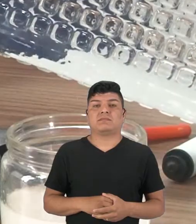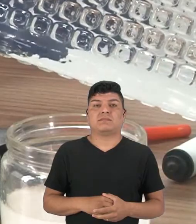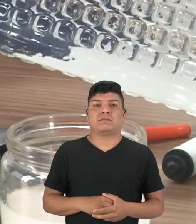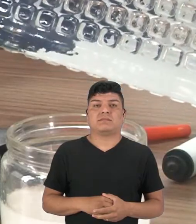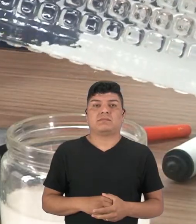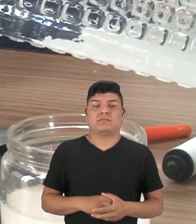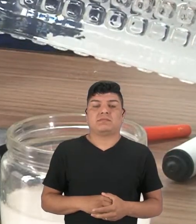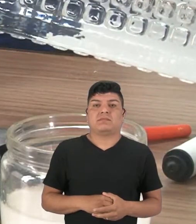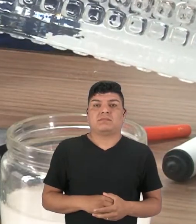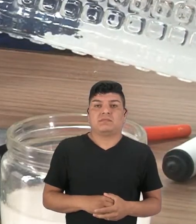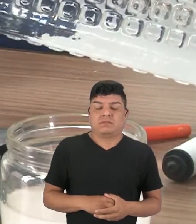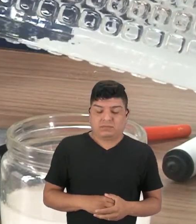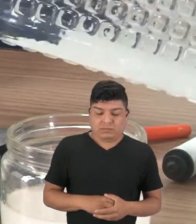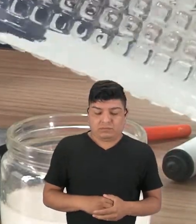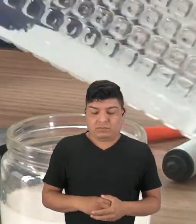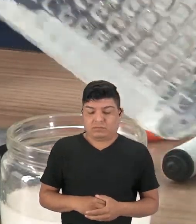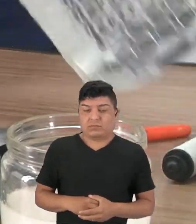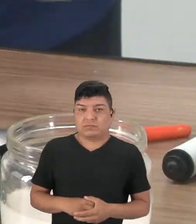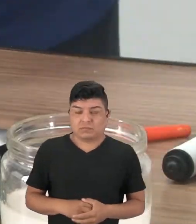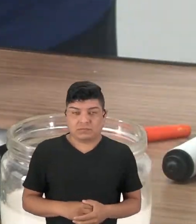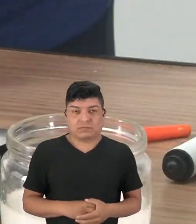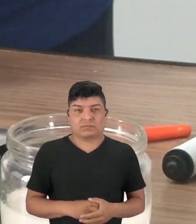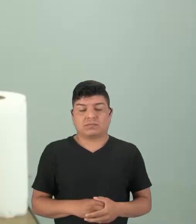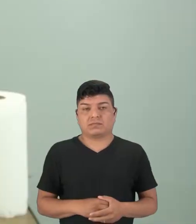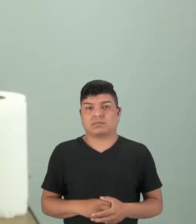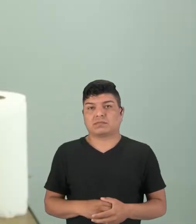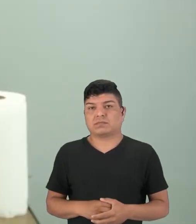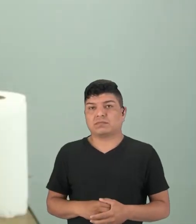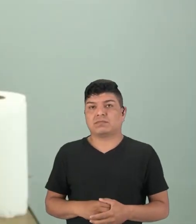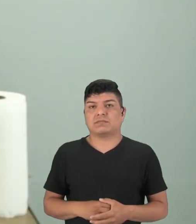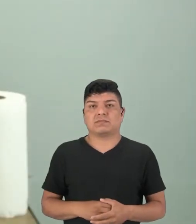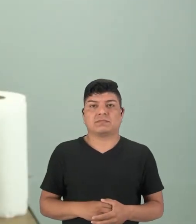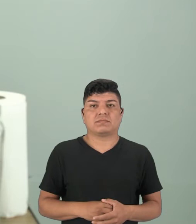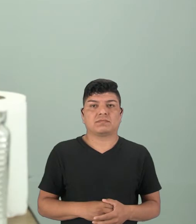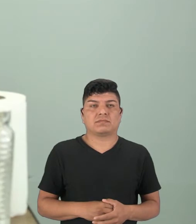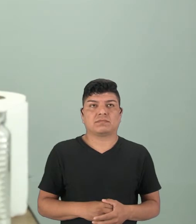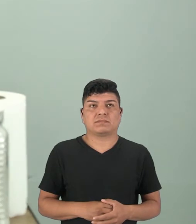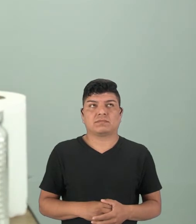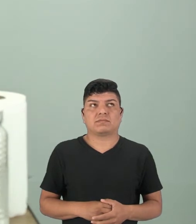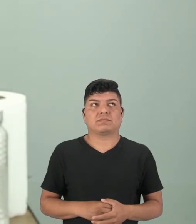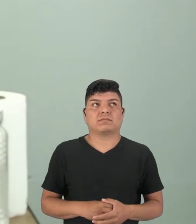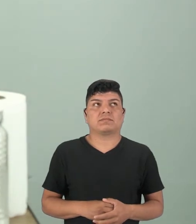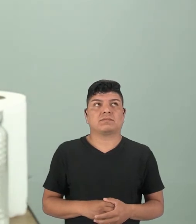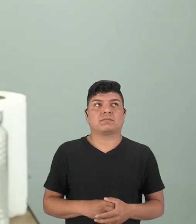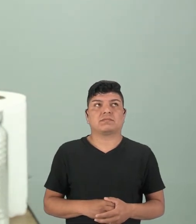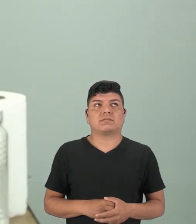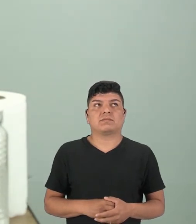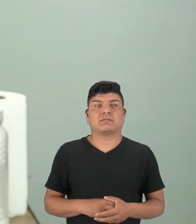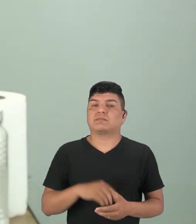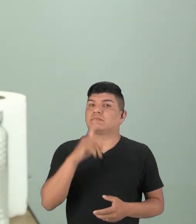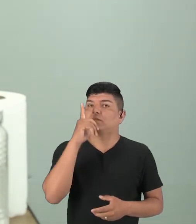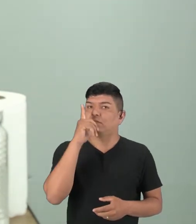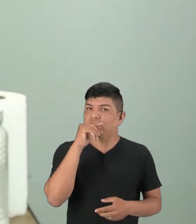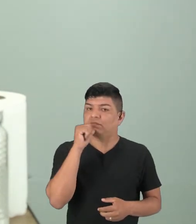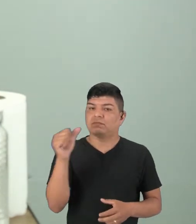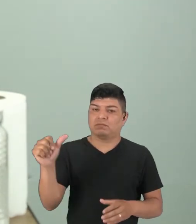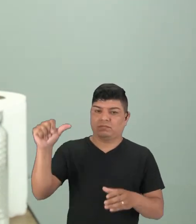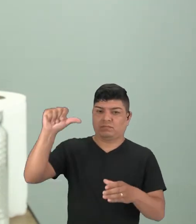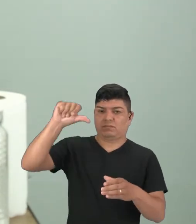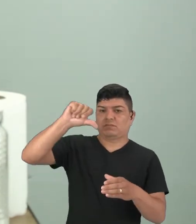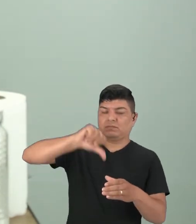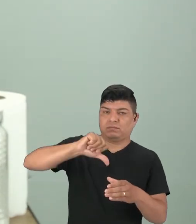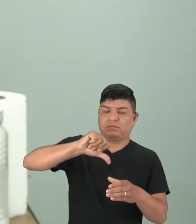aqui um pouco da água, ok? E eu quero utilizar o feijão, ó, que é o outro